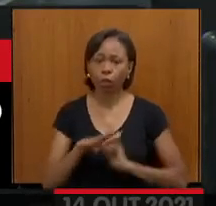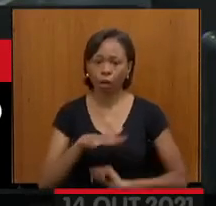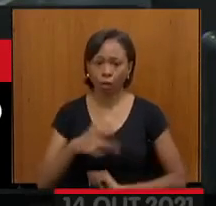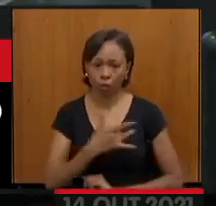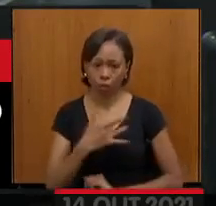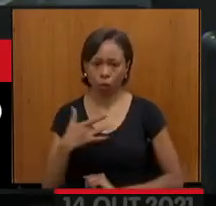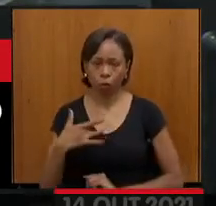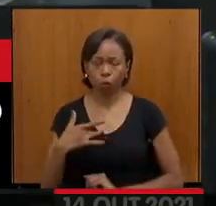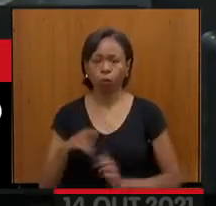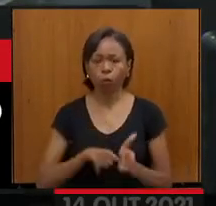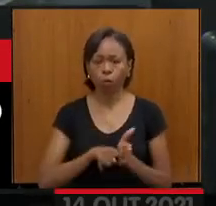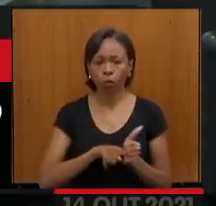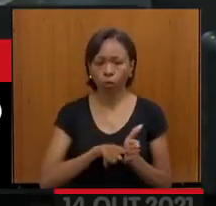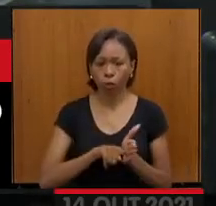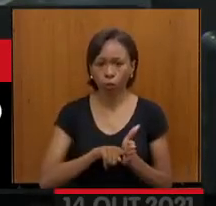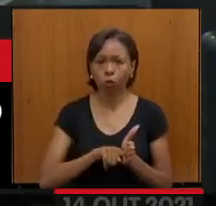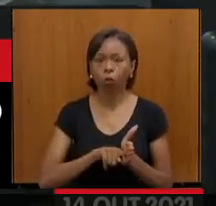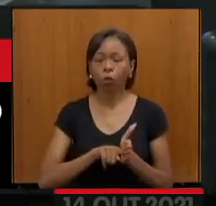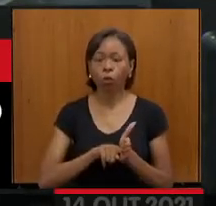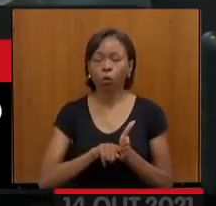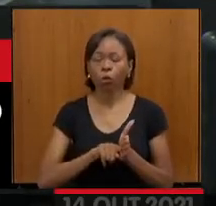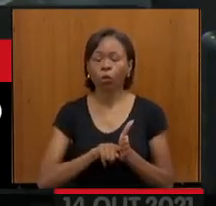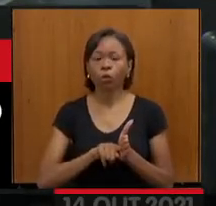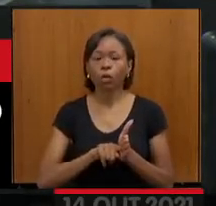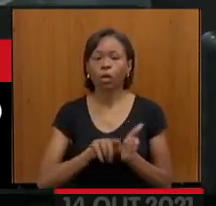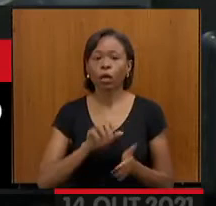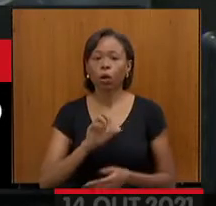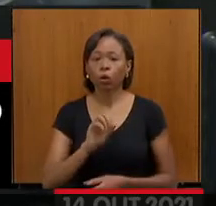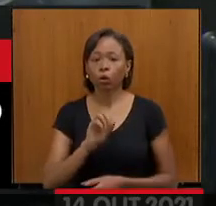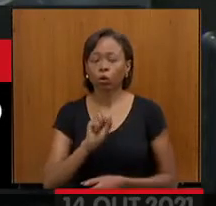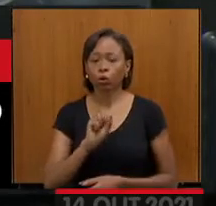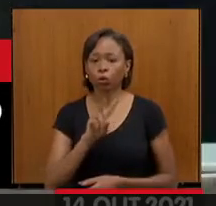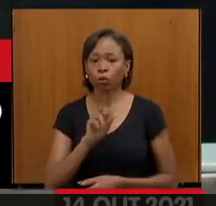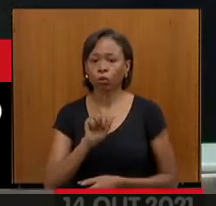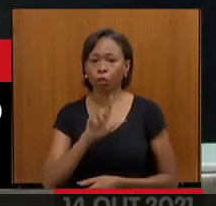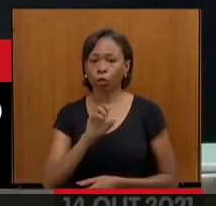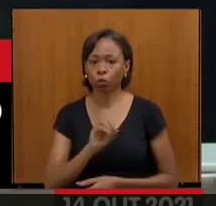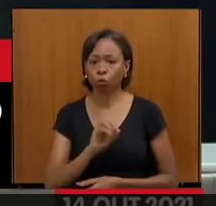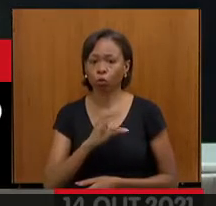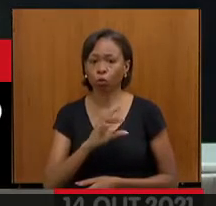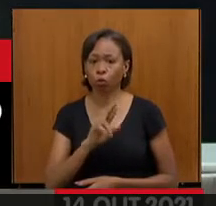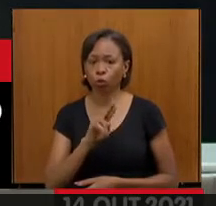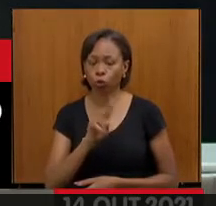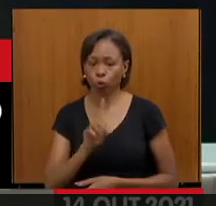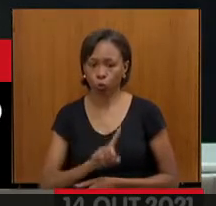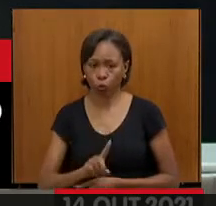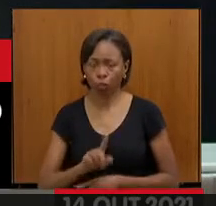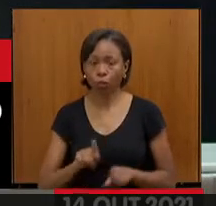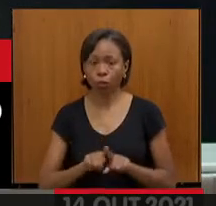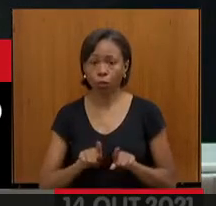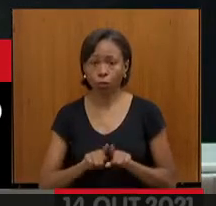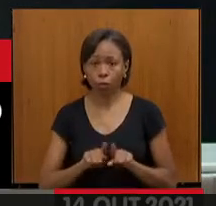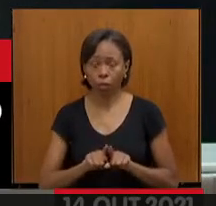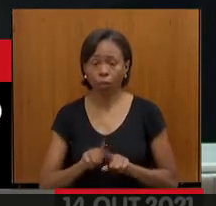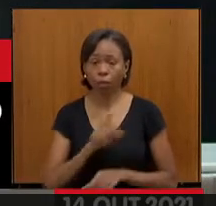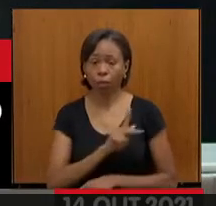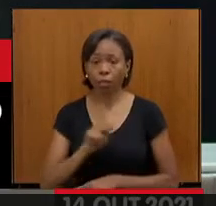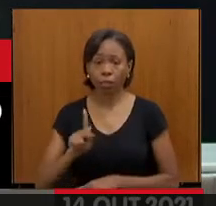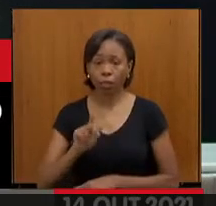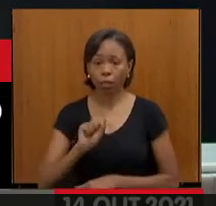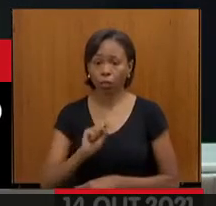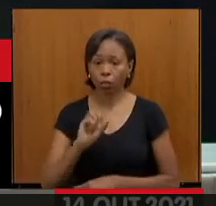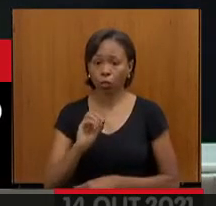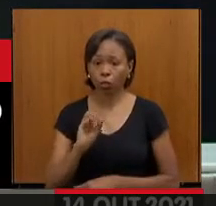pesquisador na Fundação Oswaldo Cruz e presidente da SOBRASP, que é uma sociedade